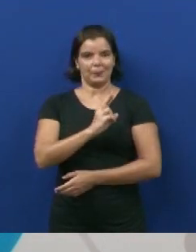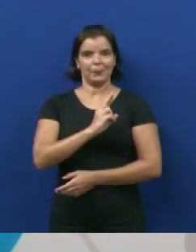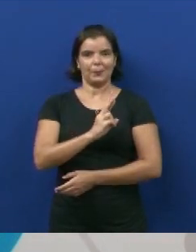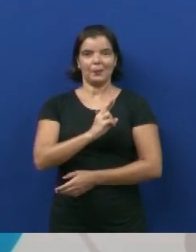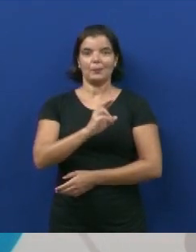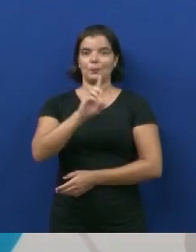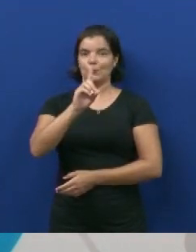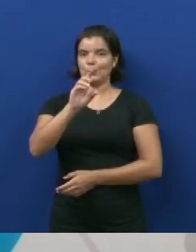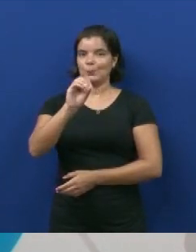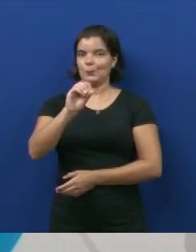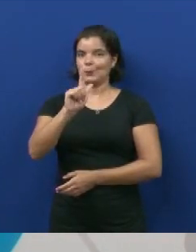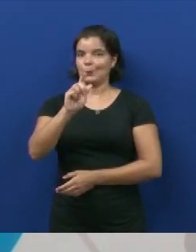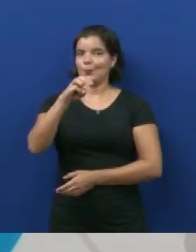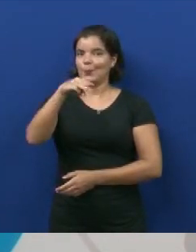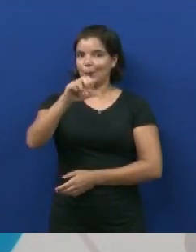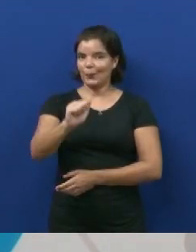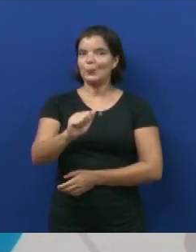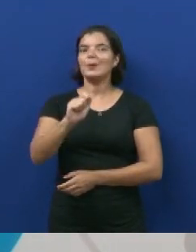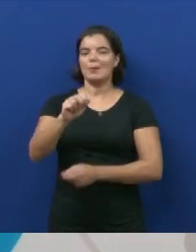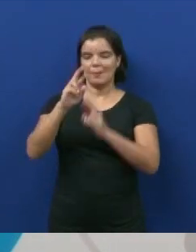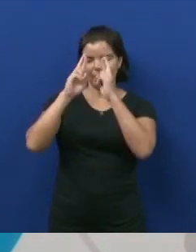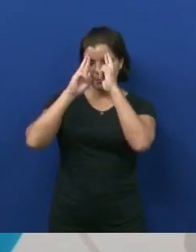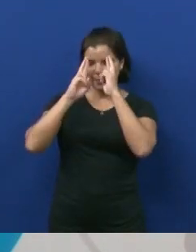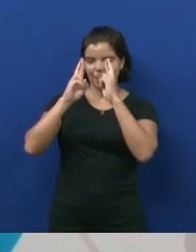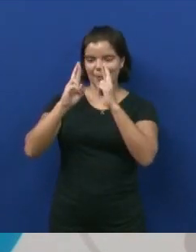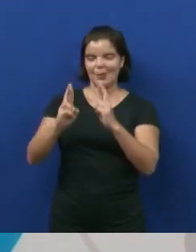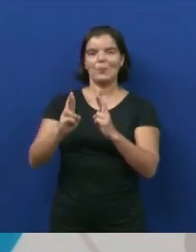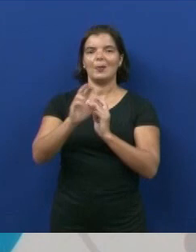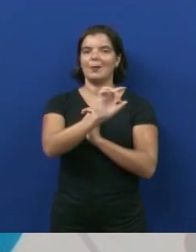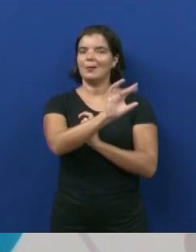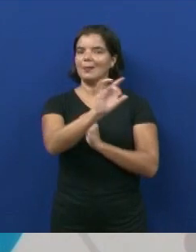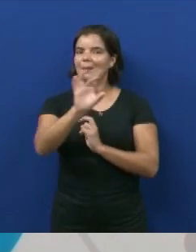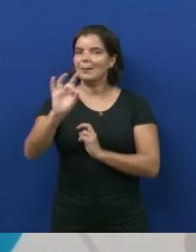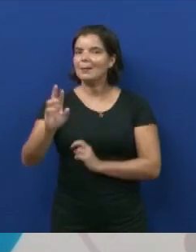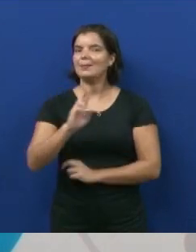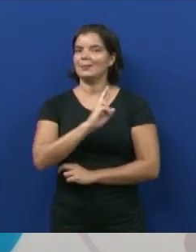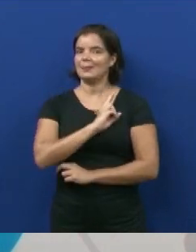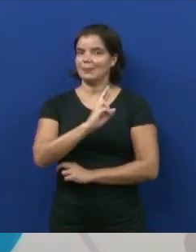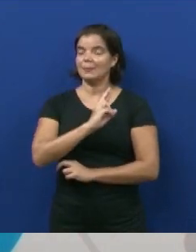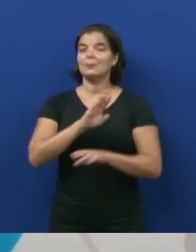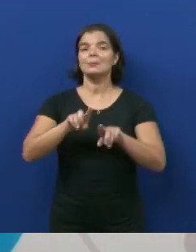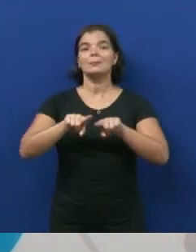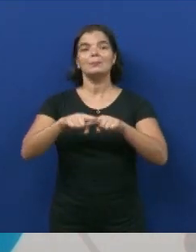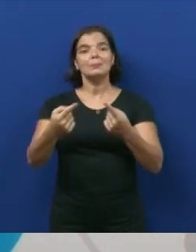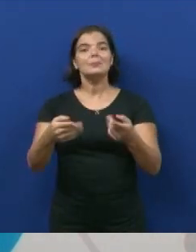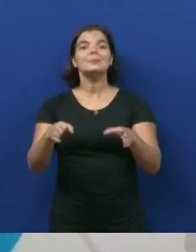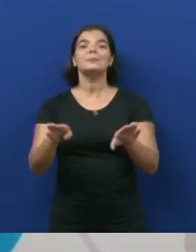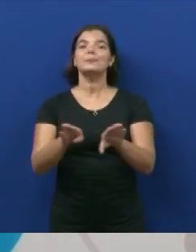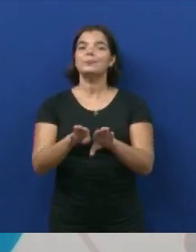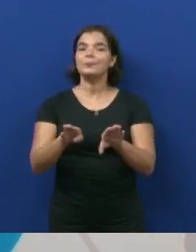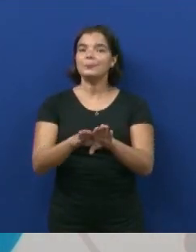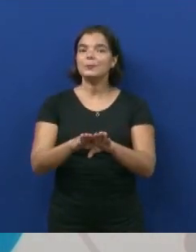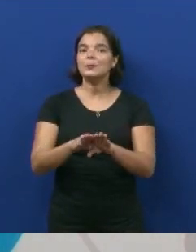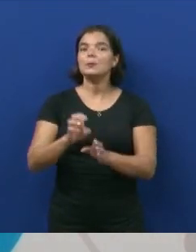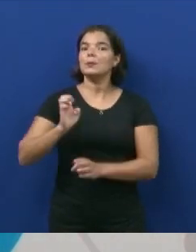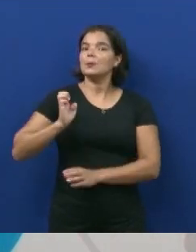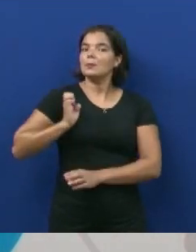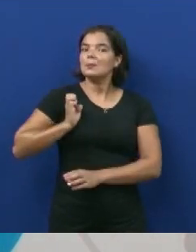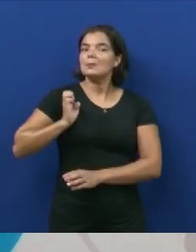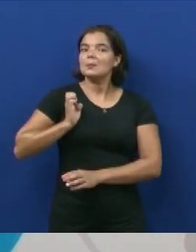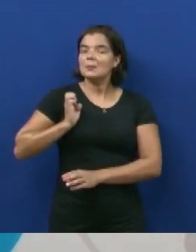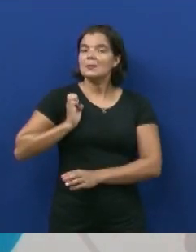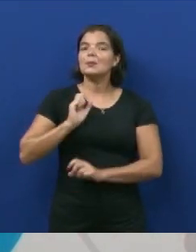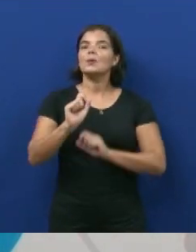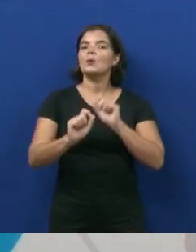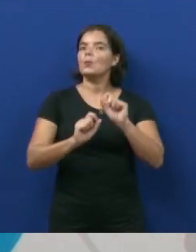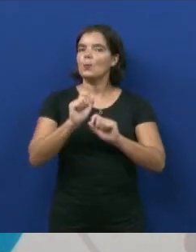os dogmas, que são as crenças respeitadas em cada religião, mas também existe o princípio ético, que é uma